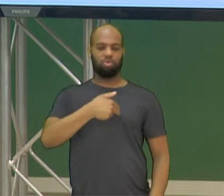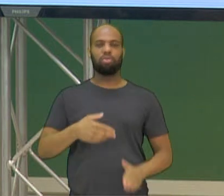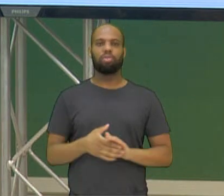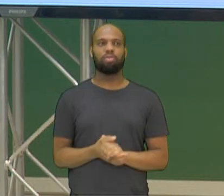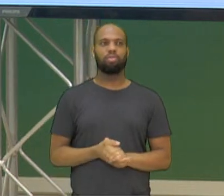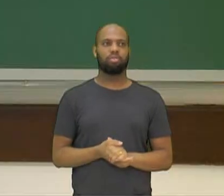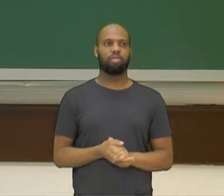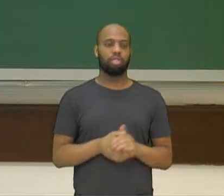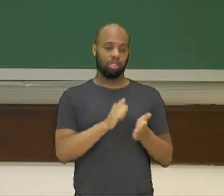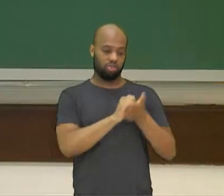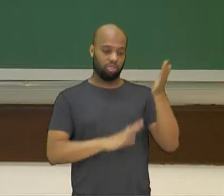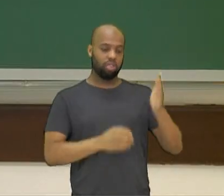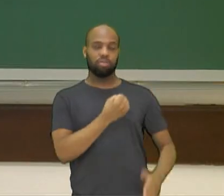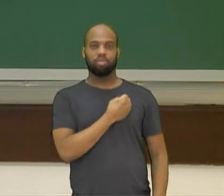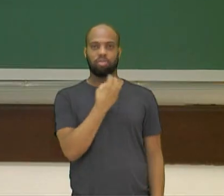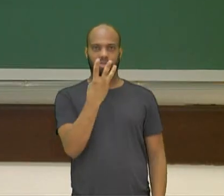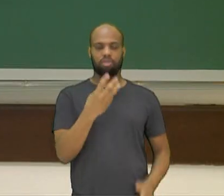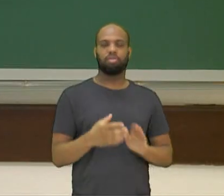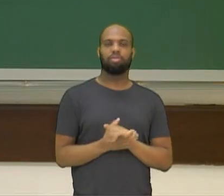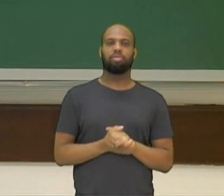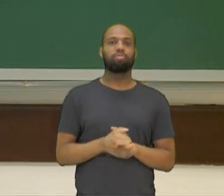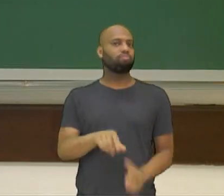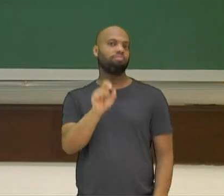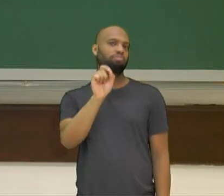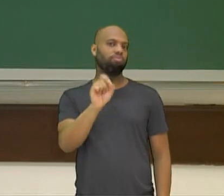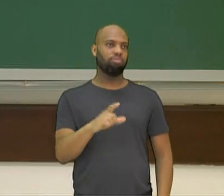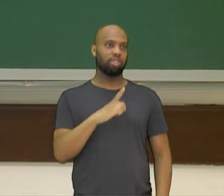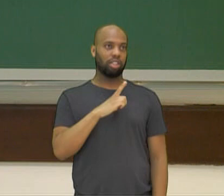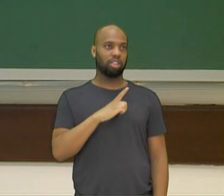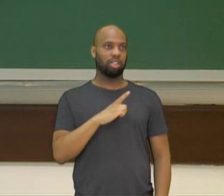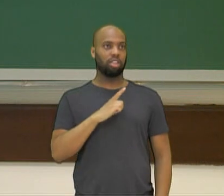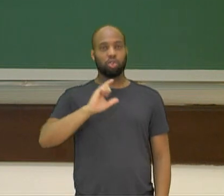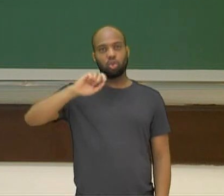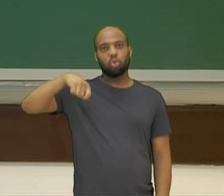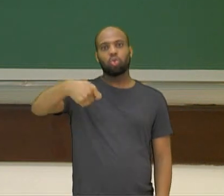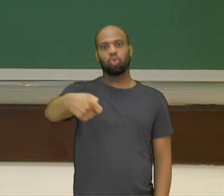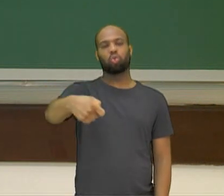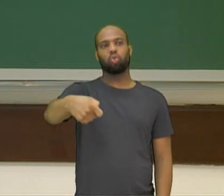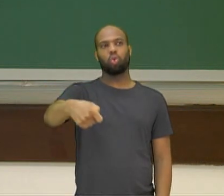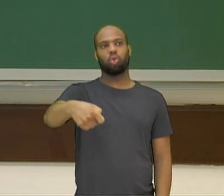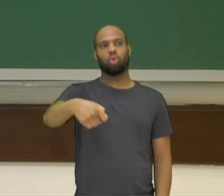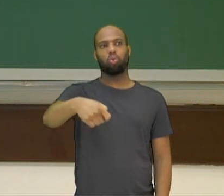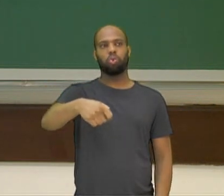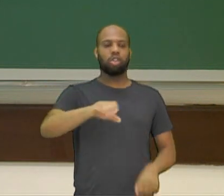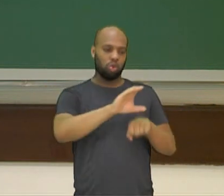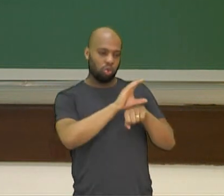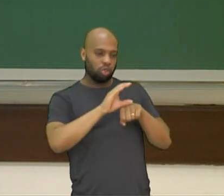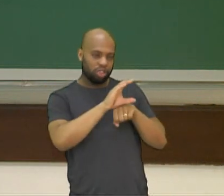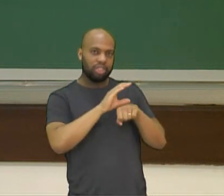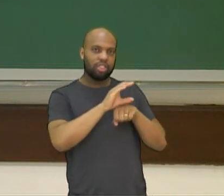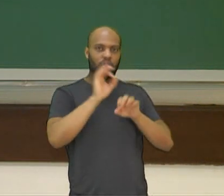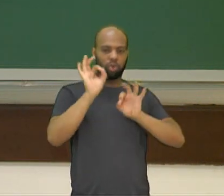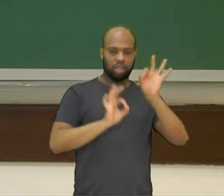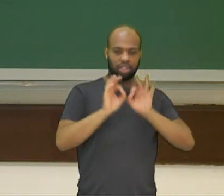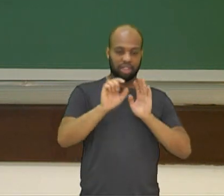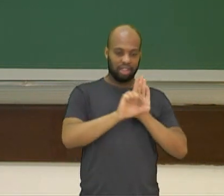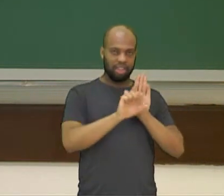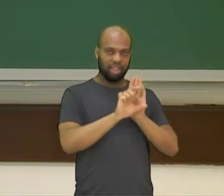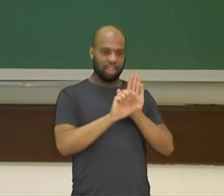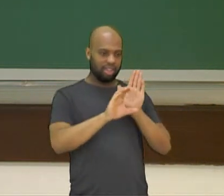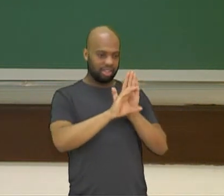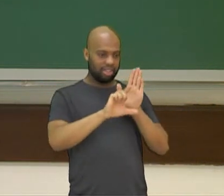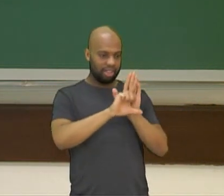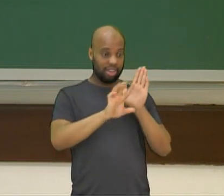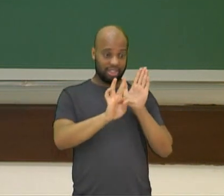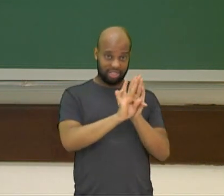A atividade 3. A atividade 3, né, é em cima da elaboração da Constituição, da organização das leis trabalhistas,